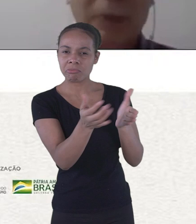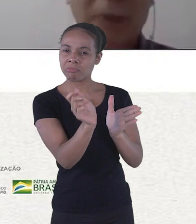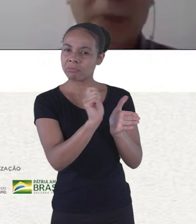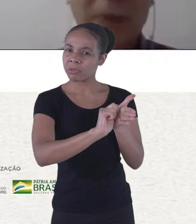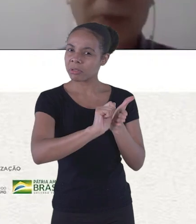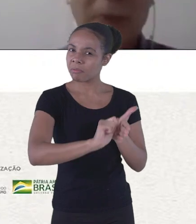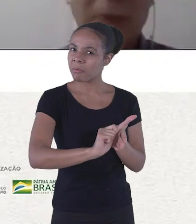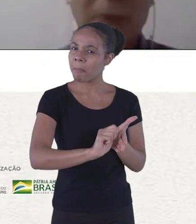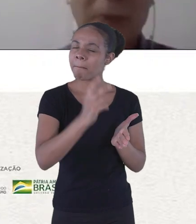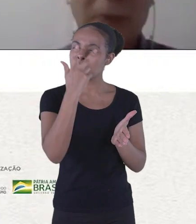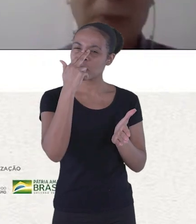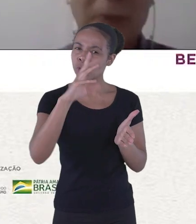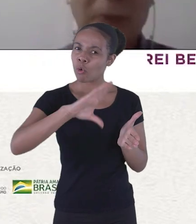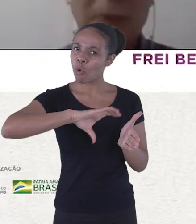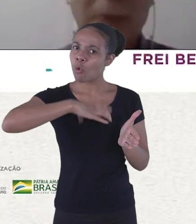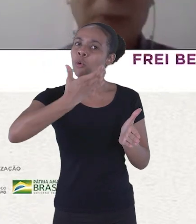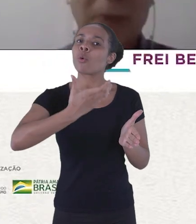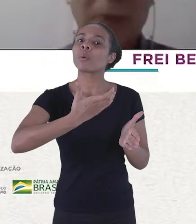eu sempre...